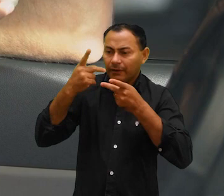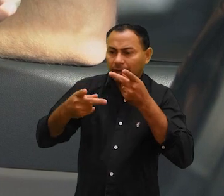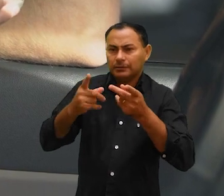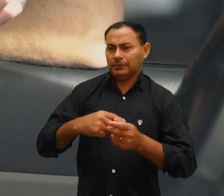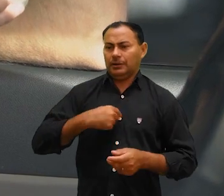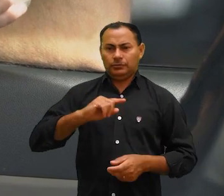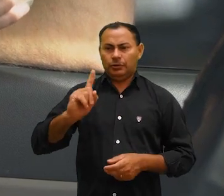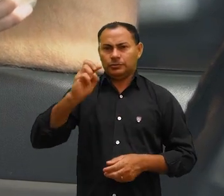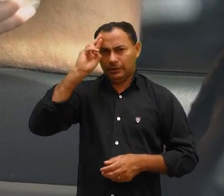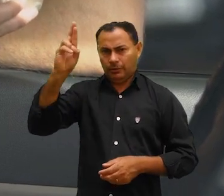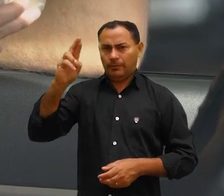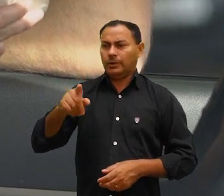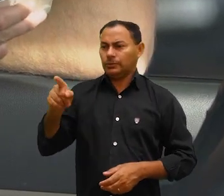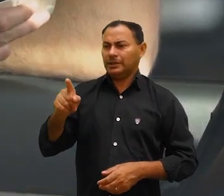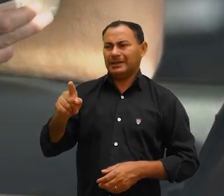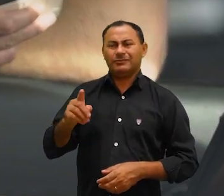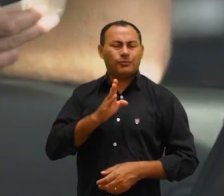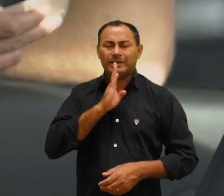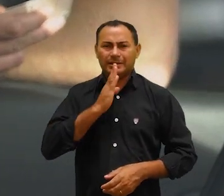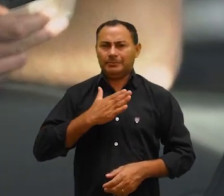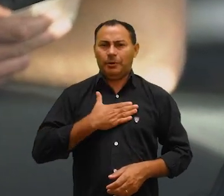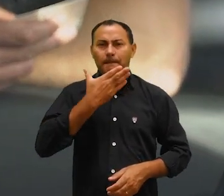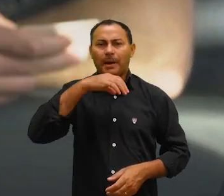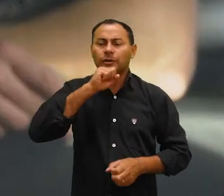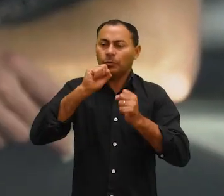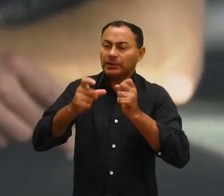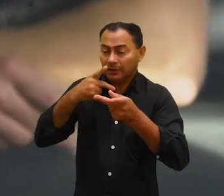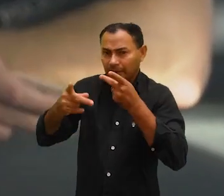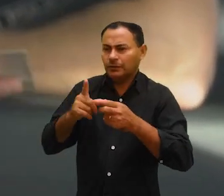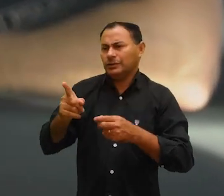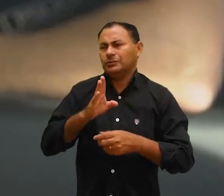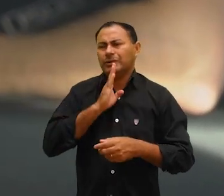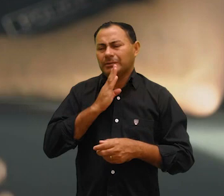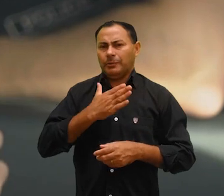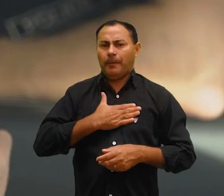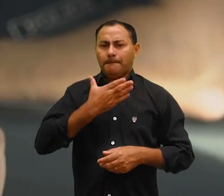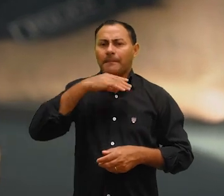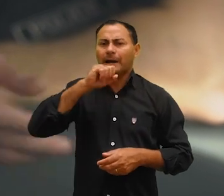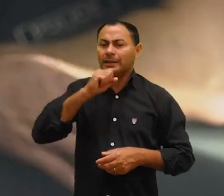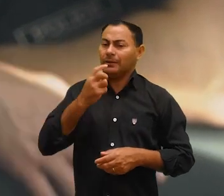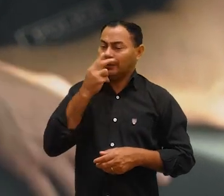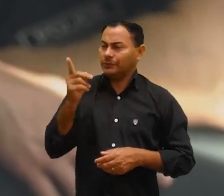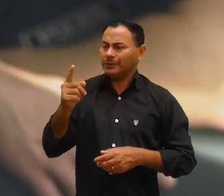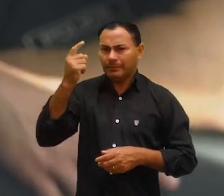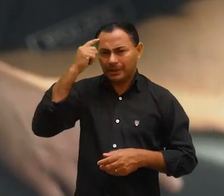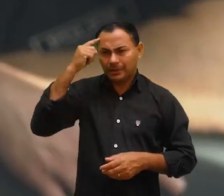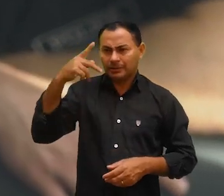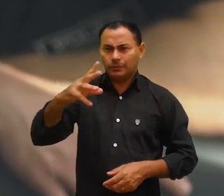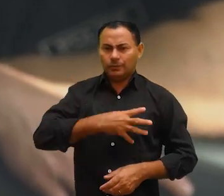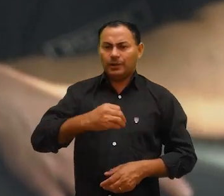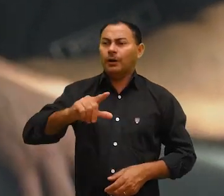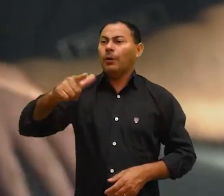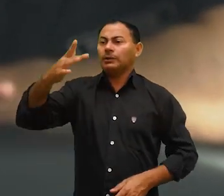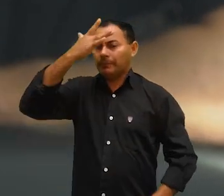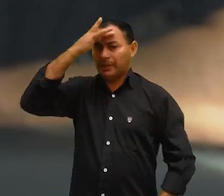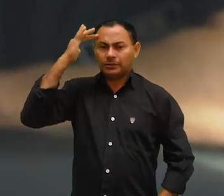ter dito: "Não, meu senhor, o senhor está enganado. Eu creio que o senhor não conheça o meu pai, não. O senhor está pensando que eu sou filho de